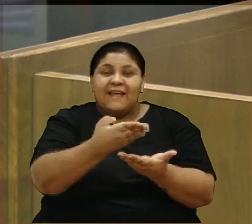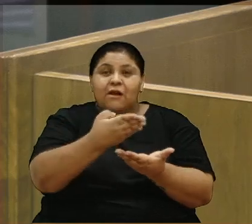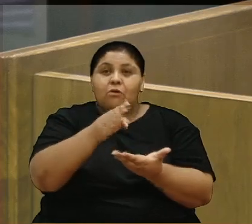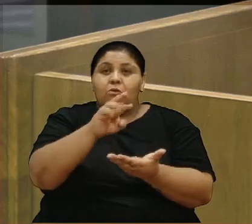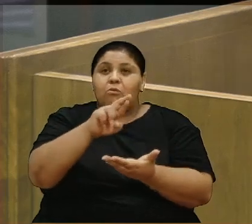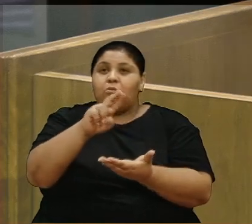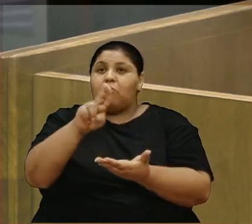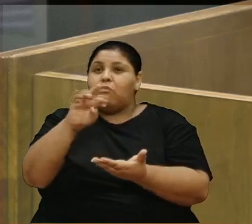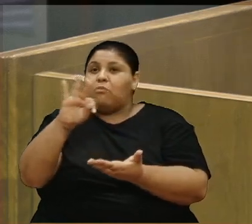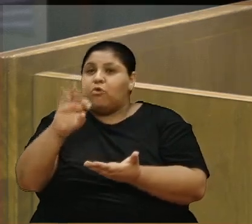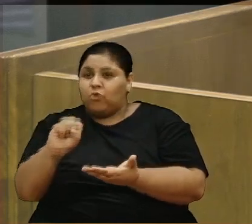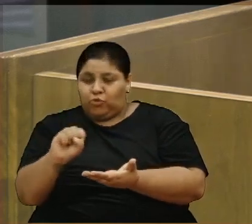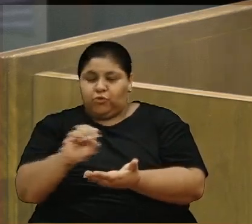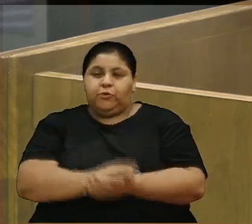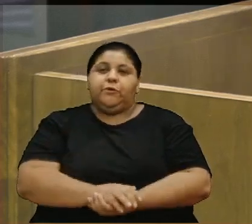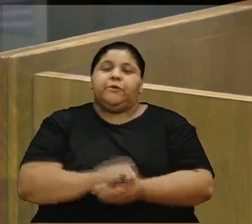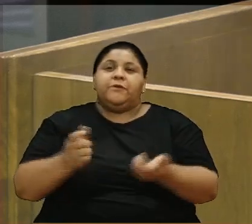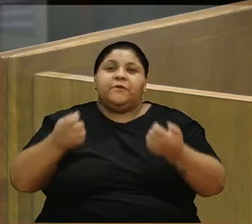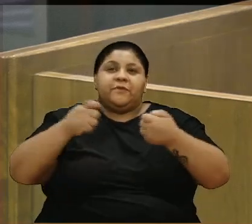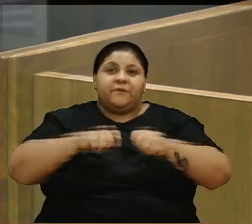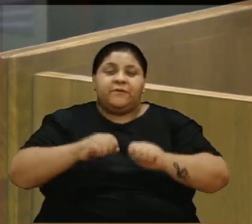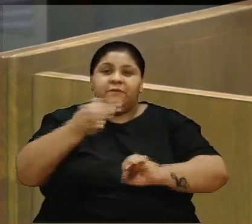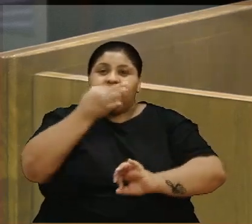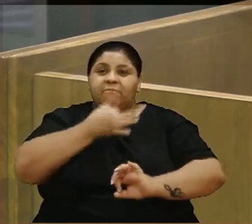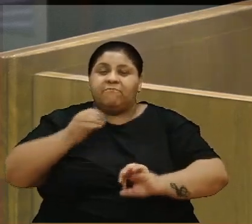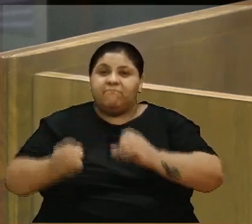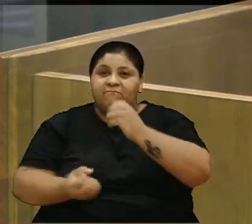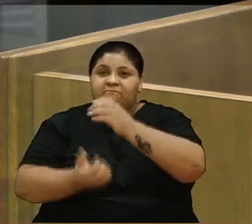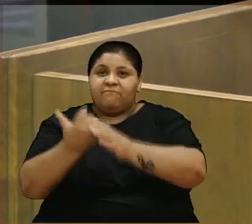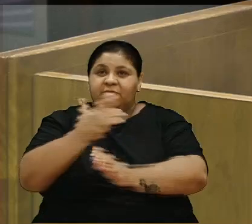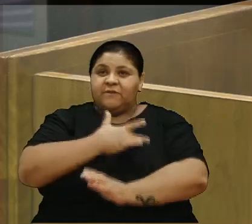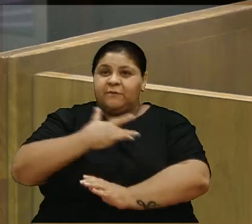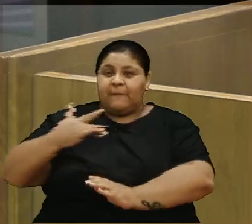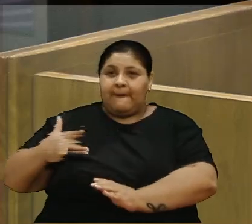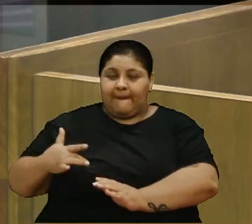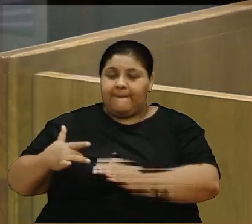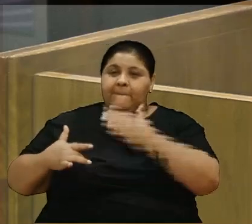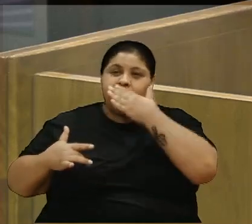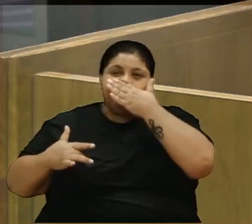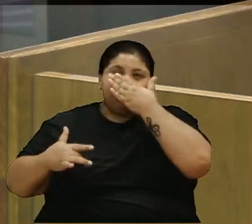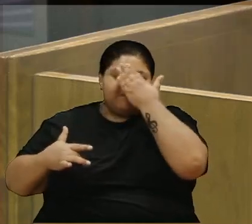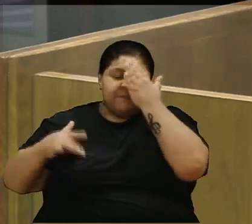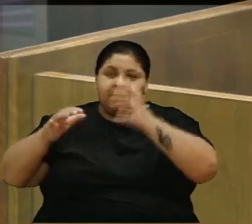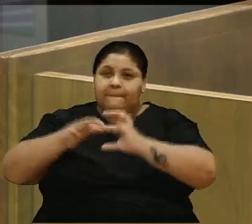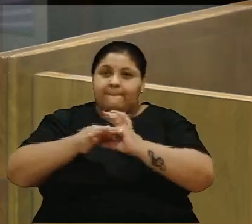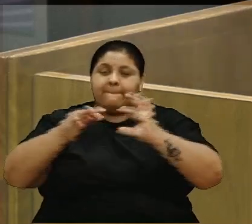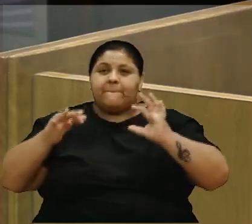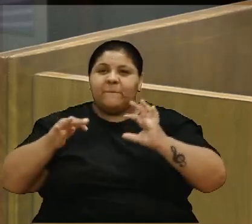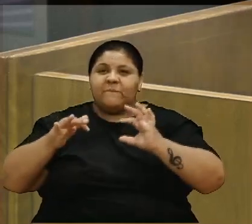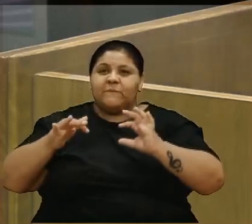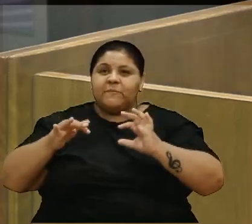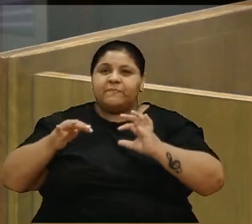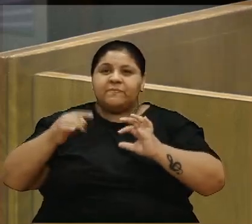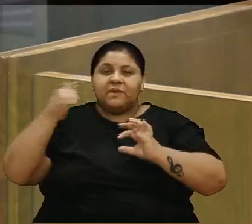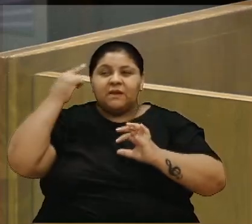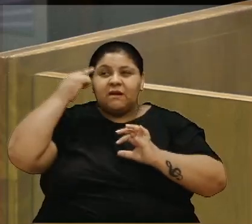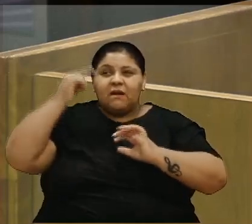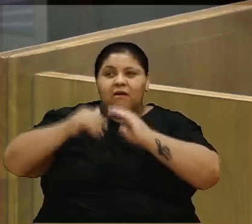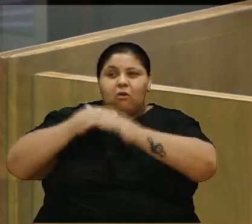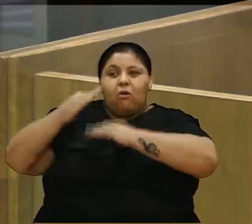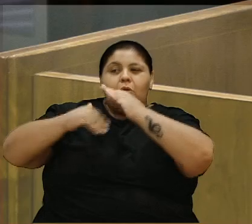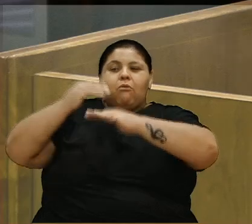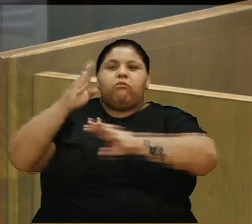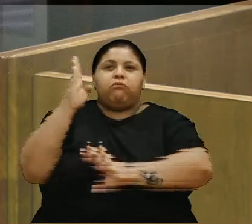de Caxias em instalar um complexo produtivo da saúde, indústria mais serviços, nos autoriza a projetar desenvolvimento